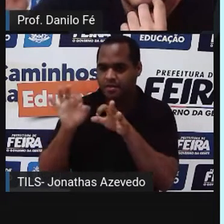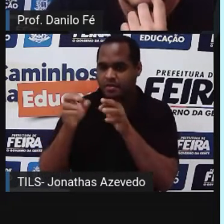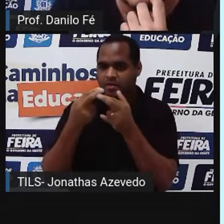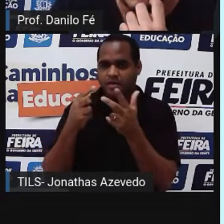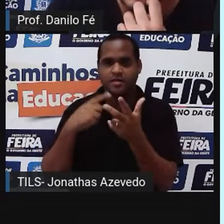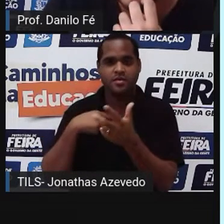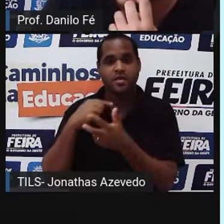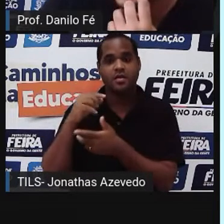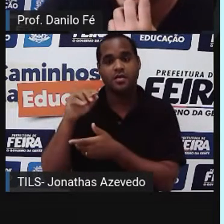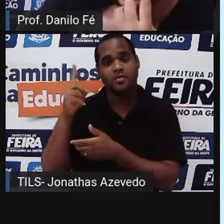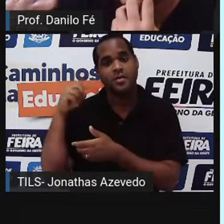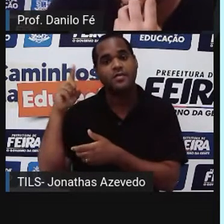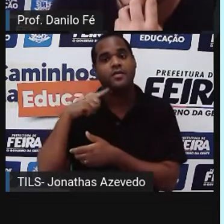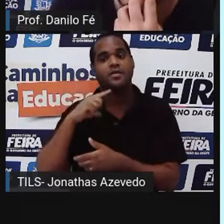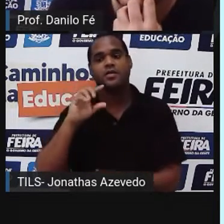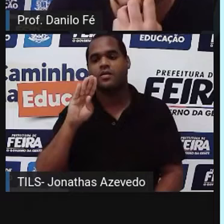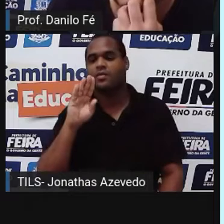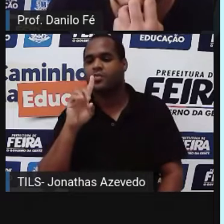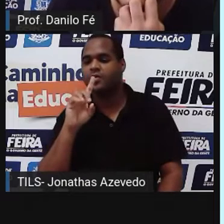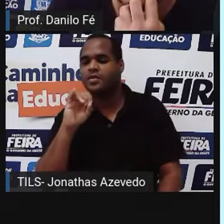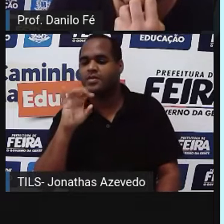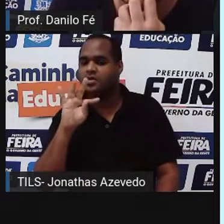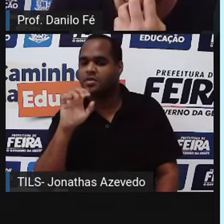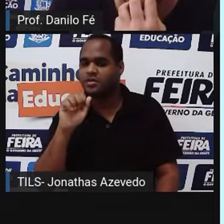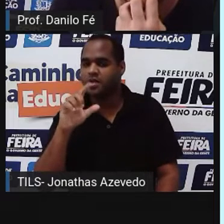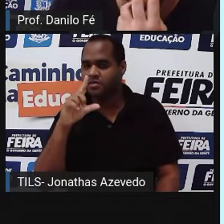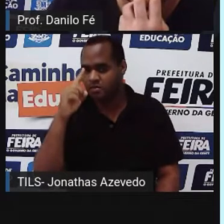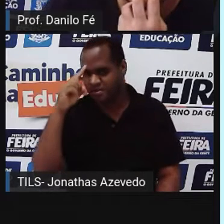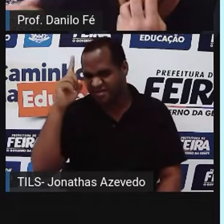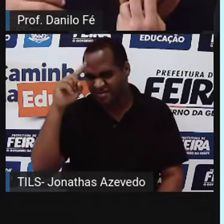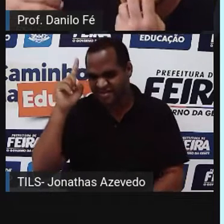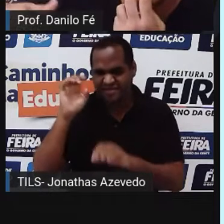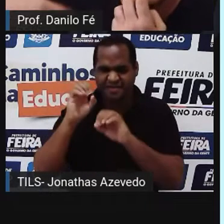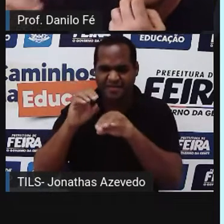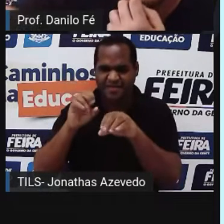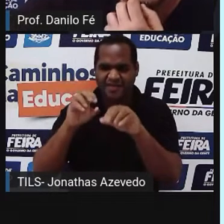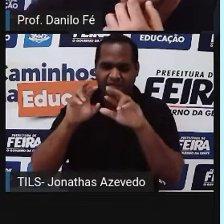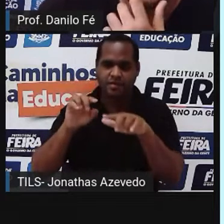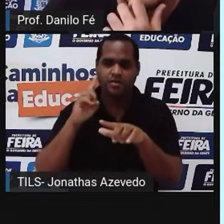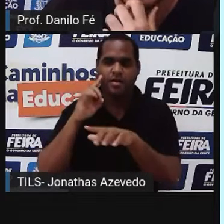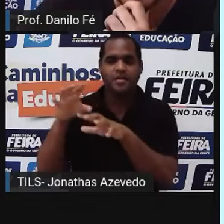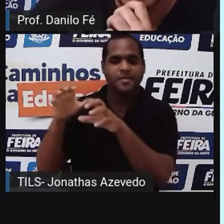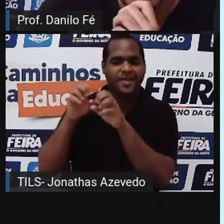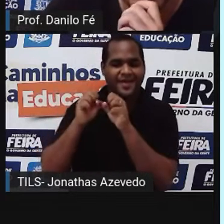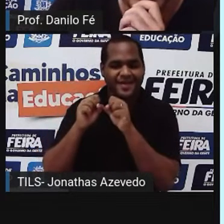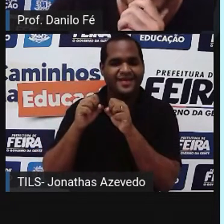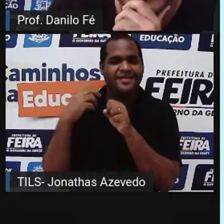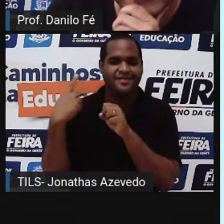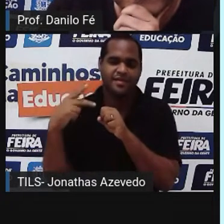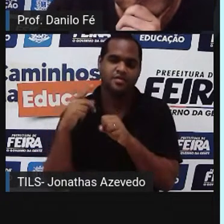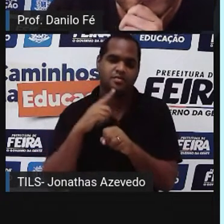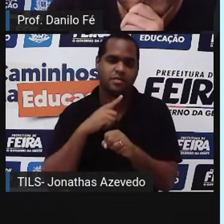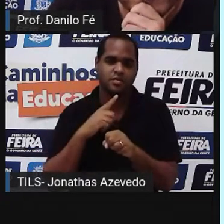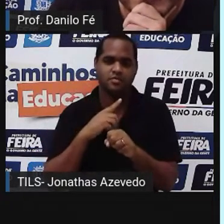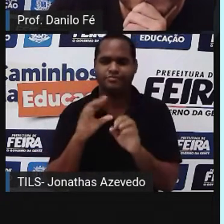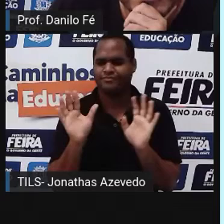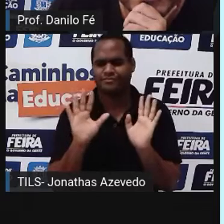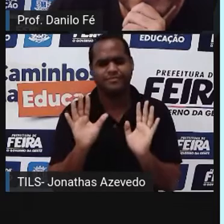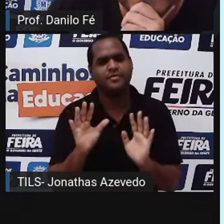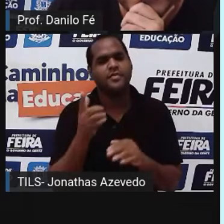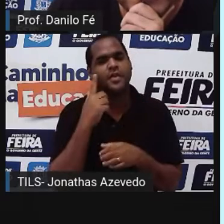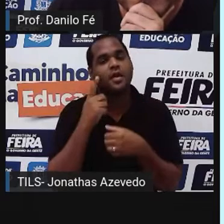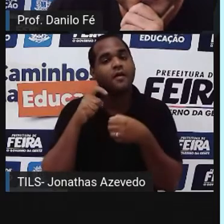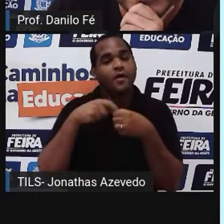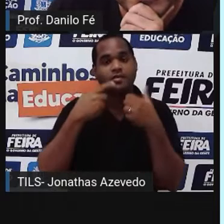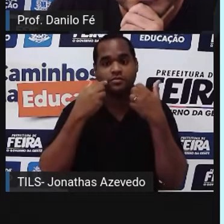muito antigo, não tem nada a ver com os ensinamentos dele. Ele simplesmente se apropriou desse símbolo. Mas voltando, vocês veem aqui